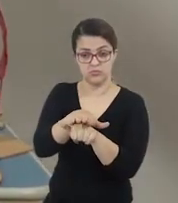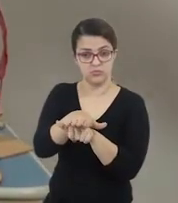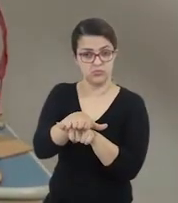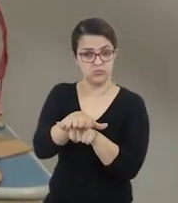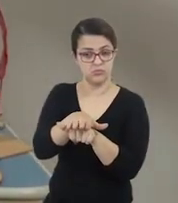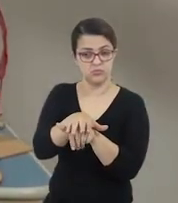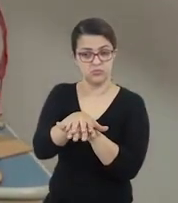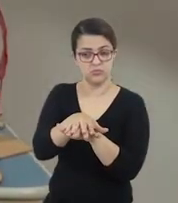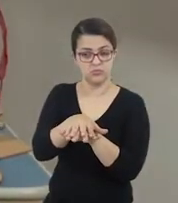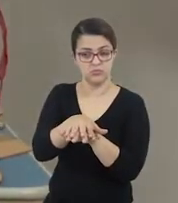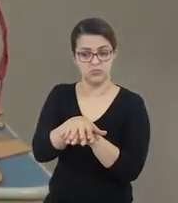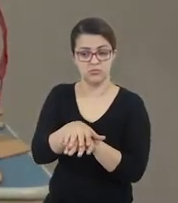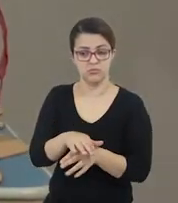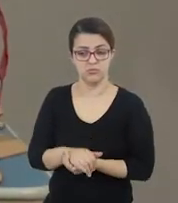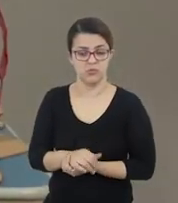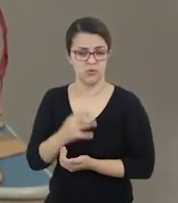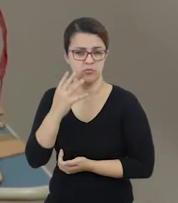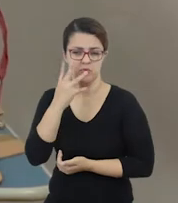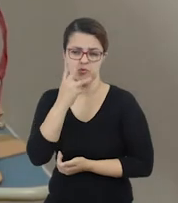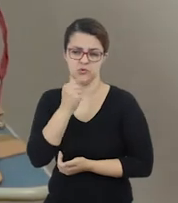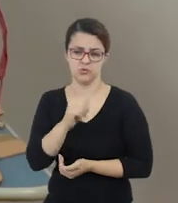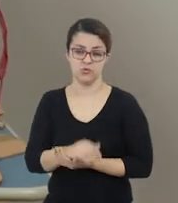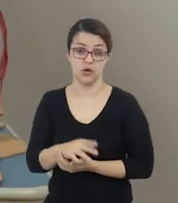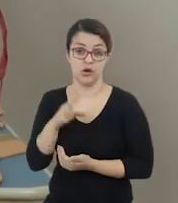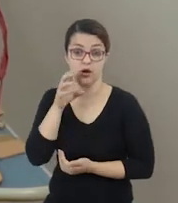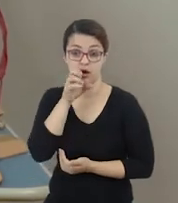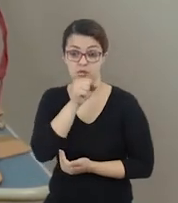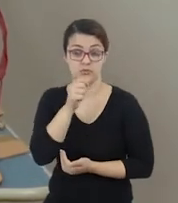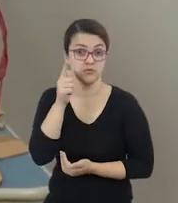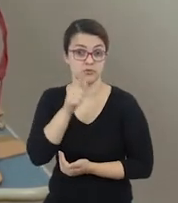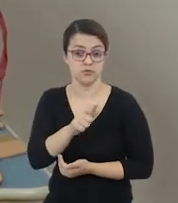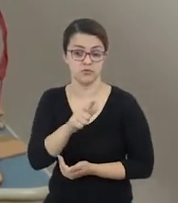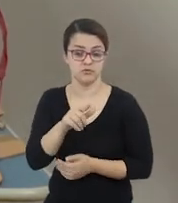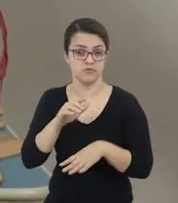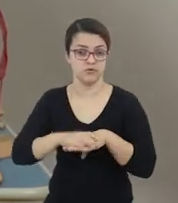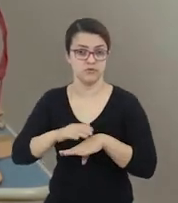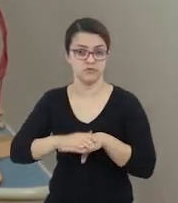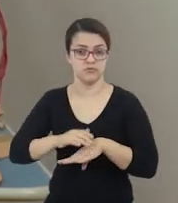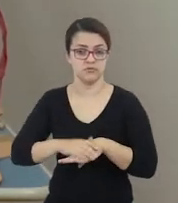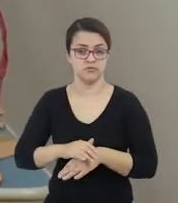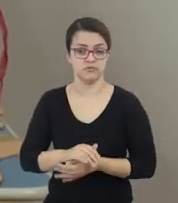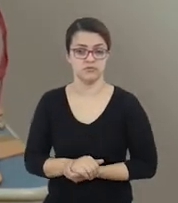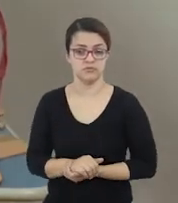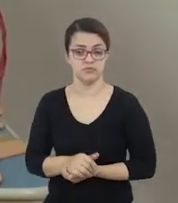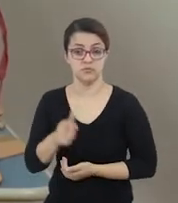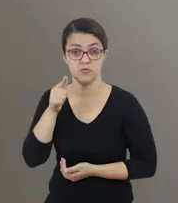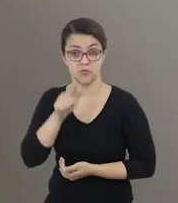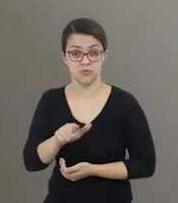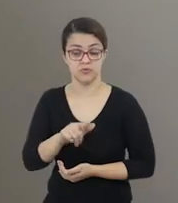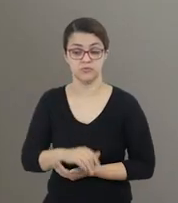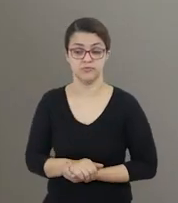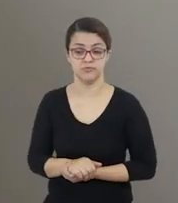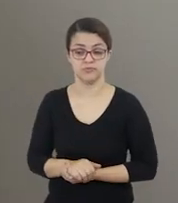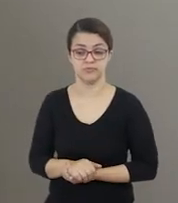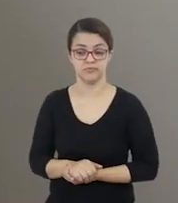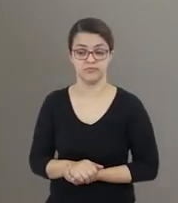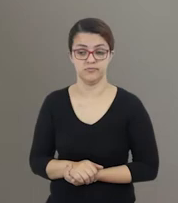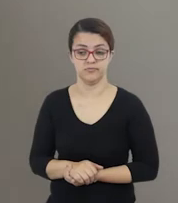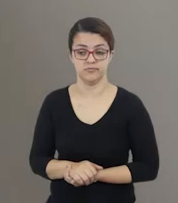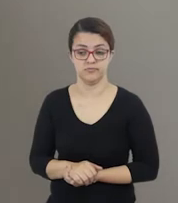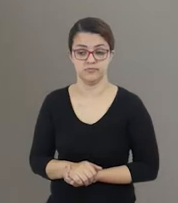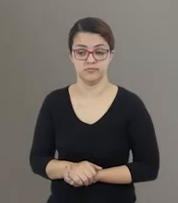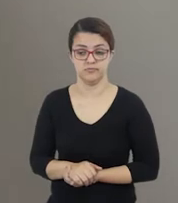aqui. Olha que linda que ela fica e rapidinho vocês conseguirão fazer. Outra patinha aqui.